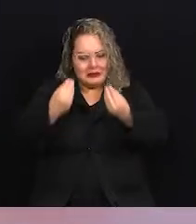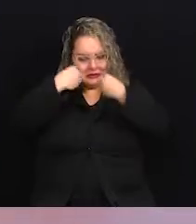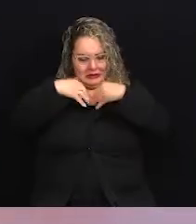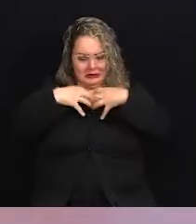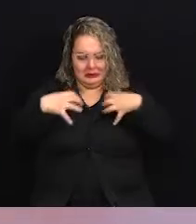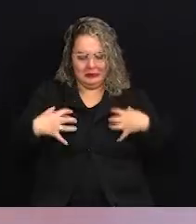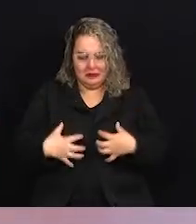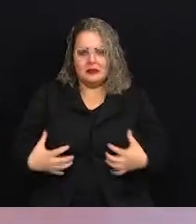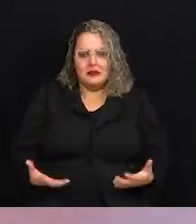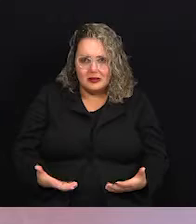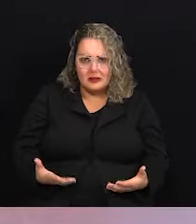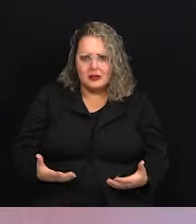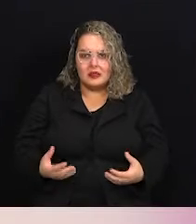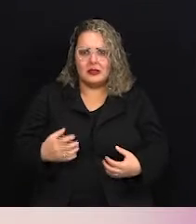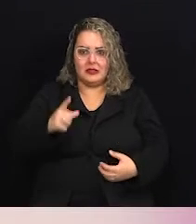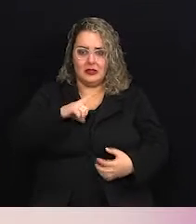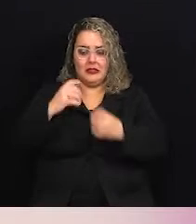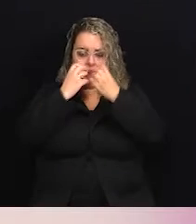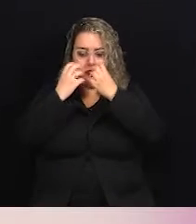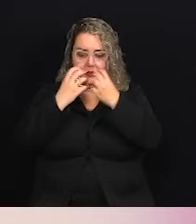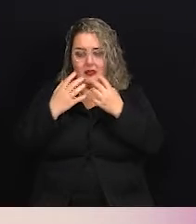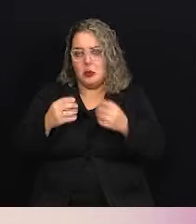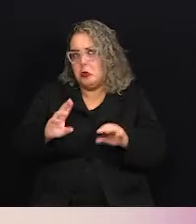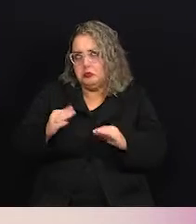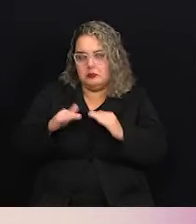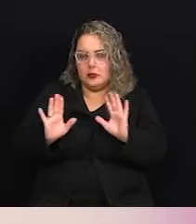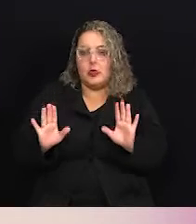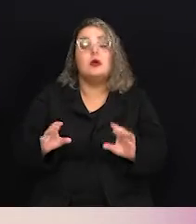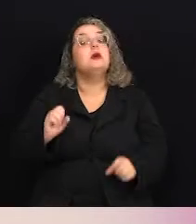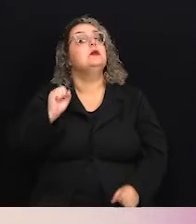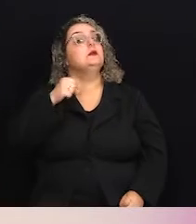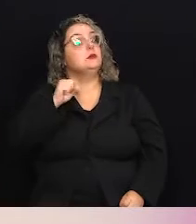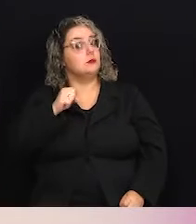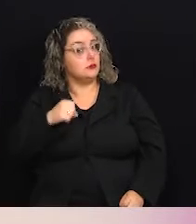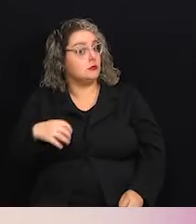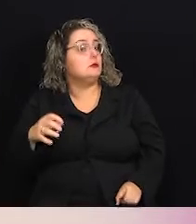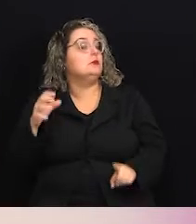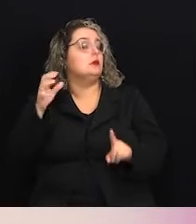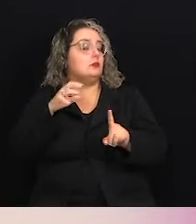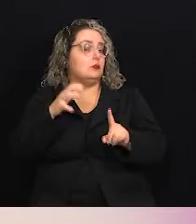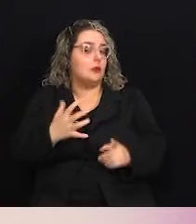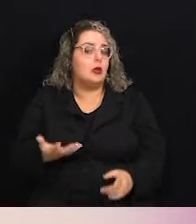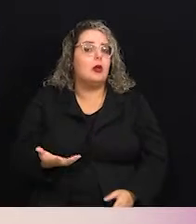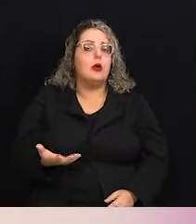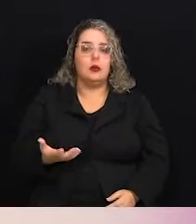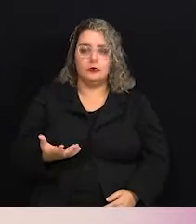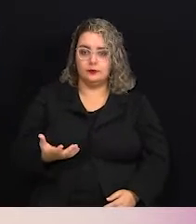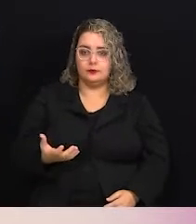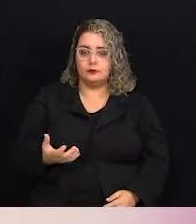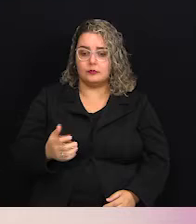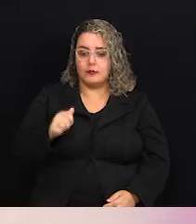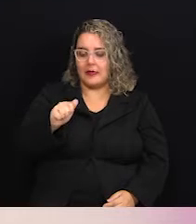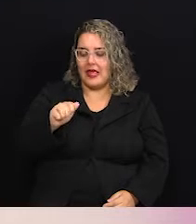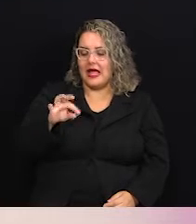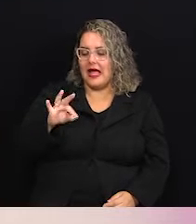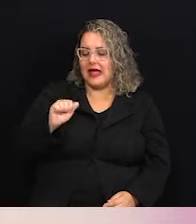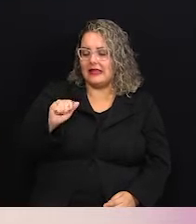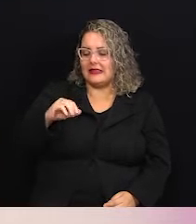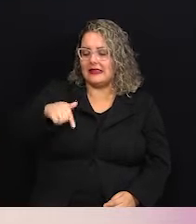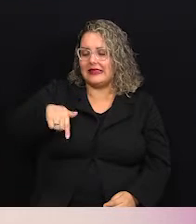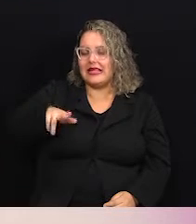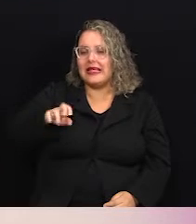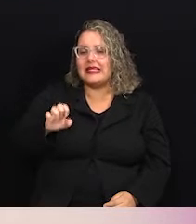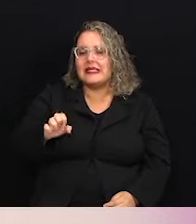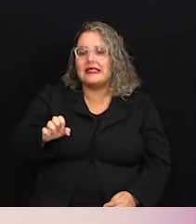tem rinite ou nada a ver? Sim, mexe bastante. Quando a gente fala ataque à rinite, quer dizer que são aquelas crises,